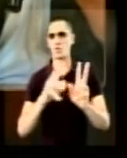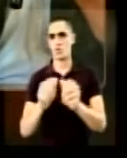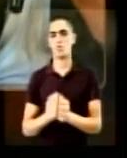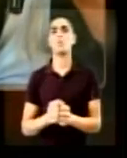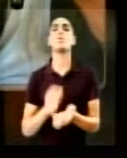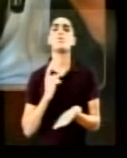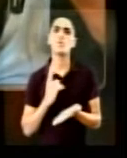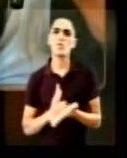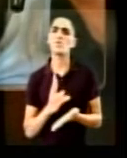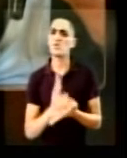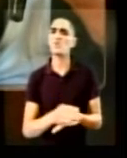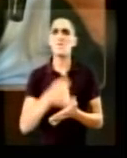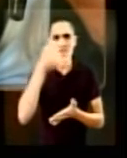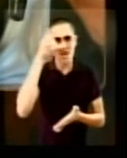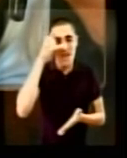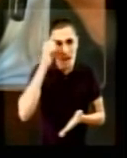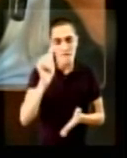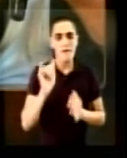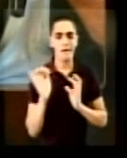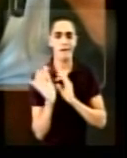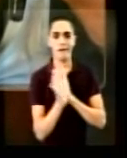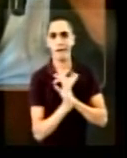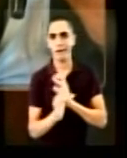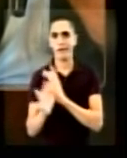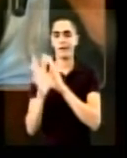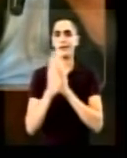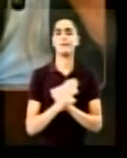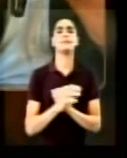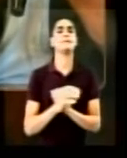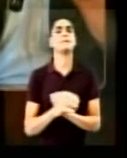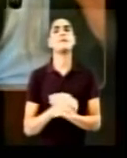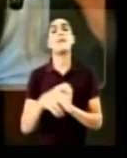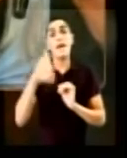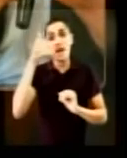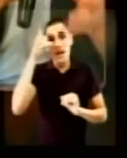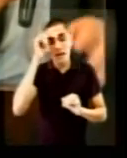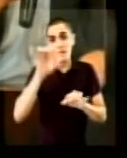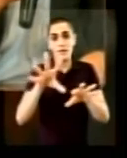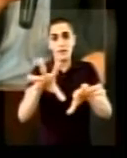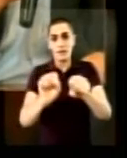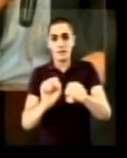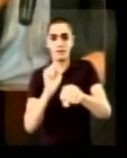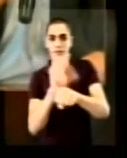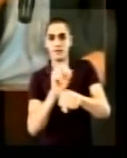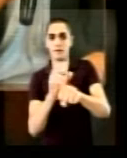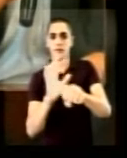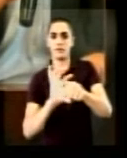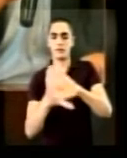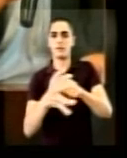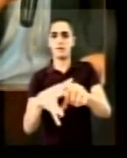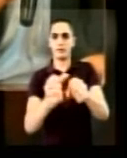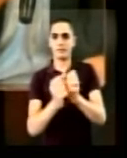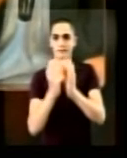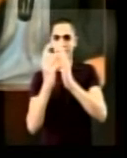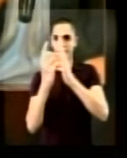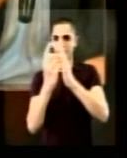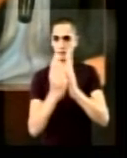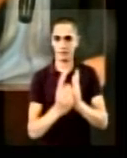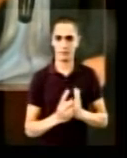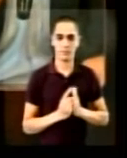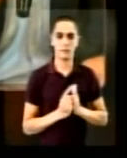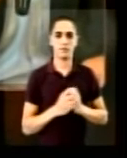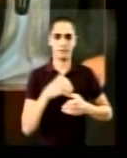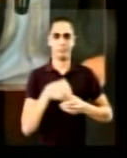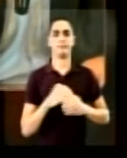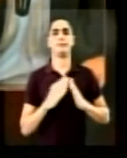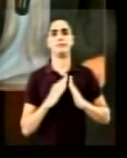não fazer aglomerações, não levar para sua casa o vírus. Isso é fundamental. E nós